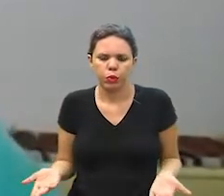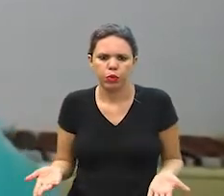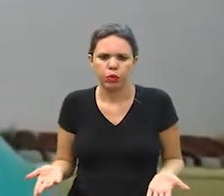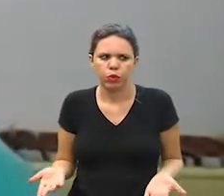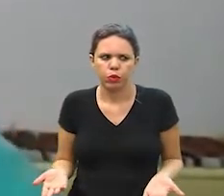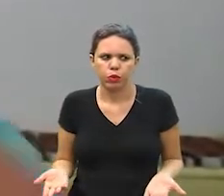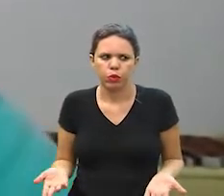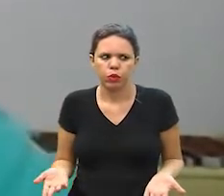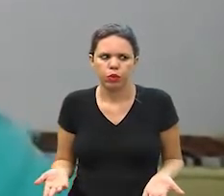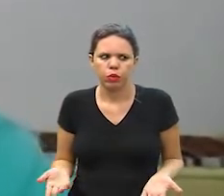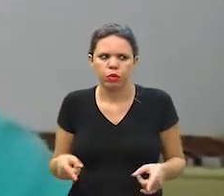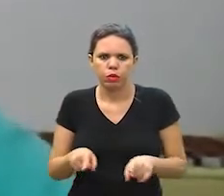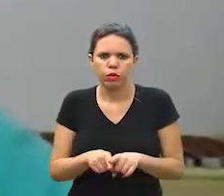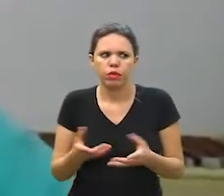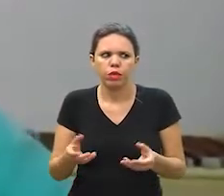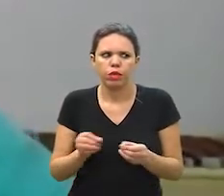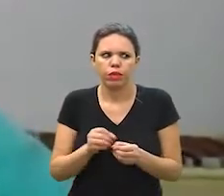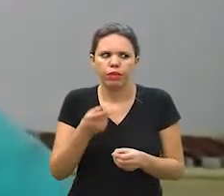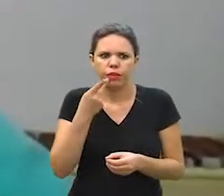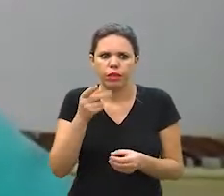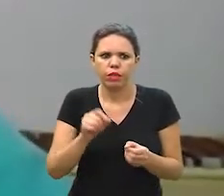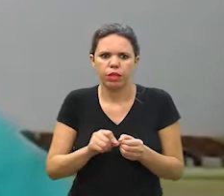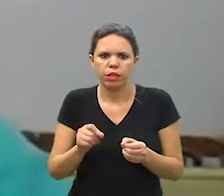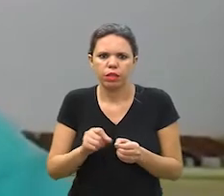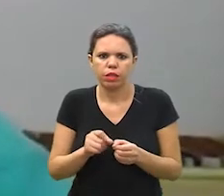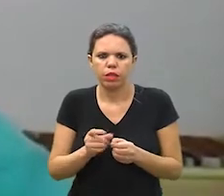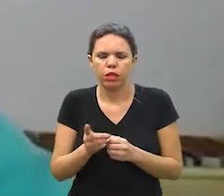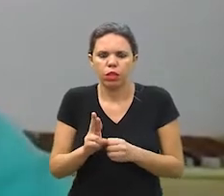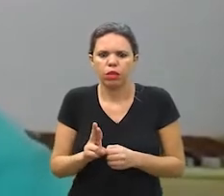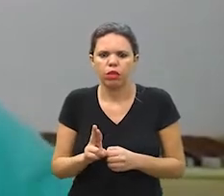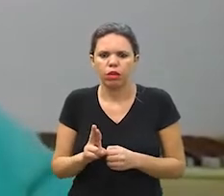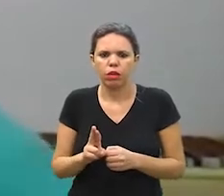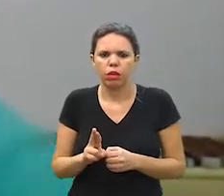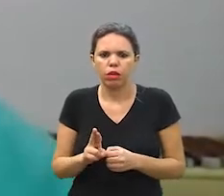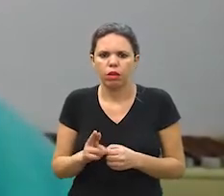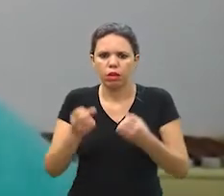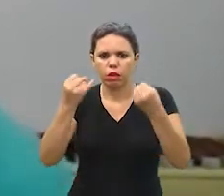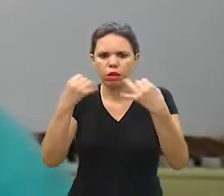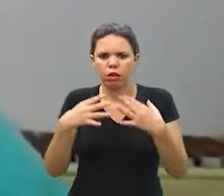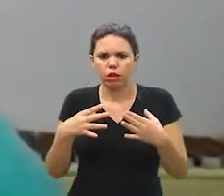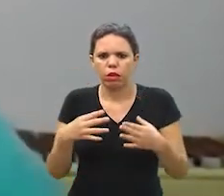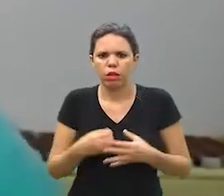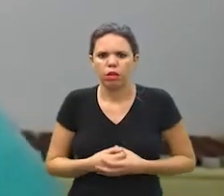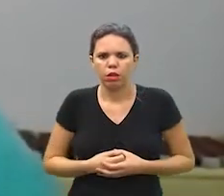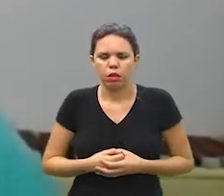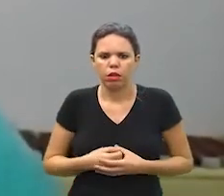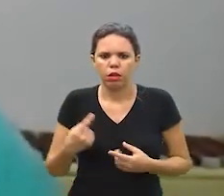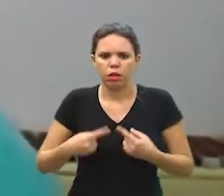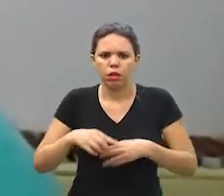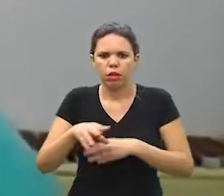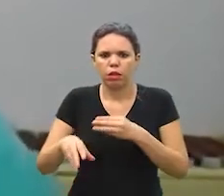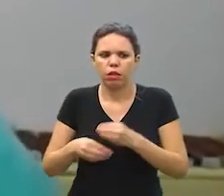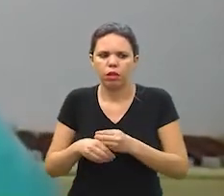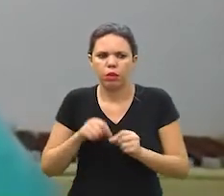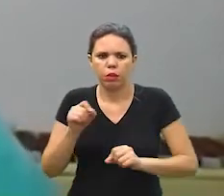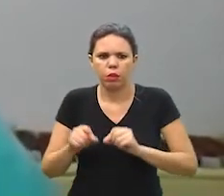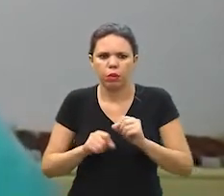E também eu queria trazer uma questão para que a doutora Carmen possa comentar e a gente votar aqui no debate,